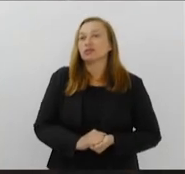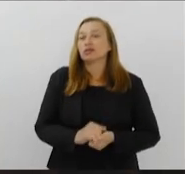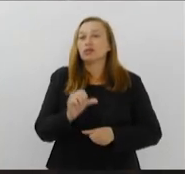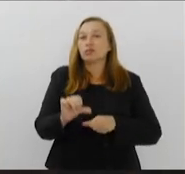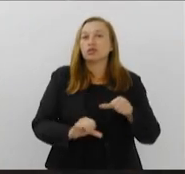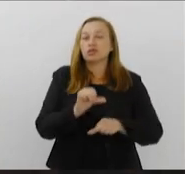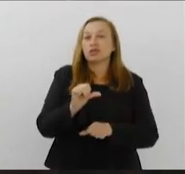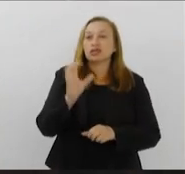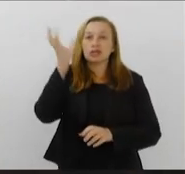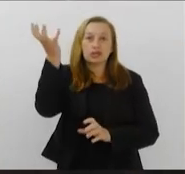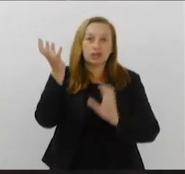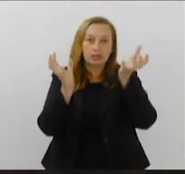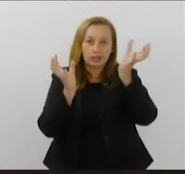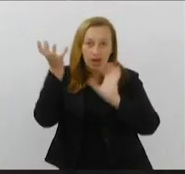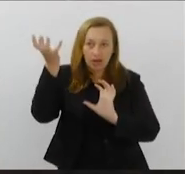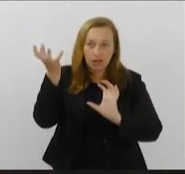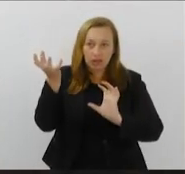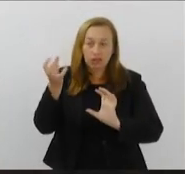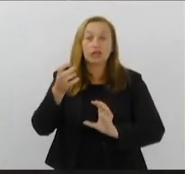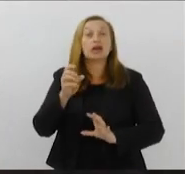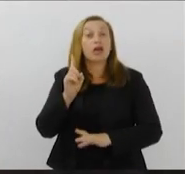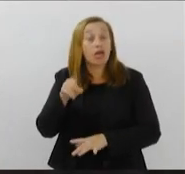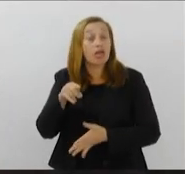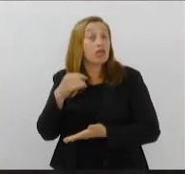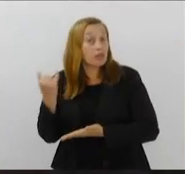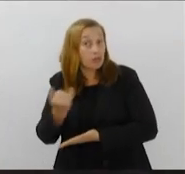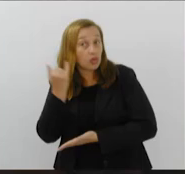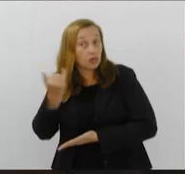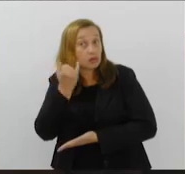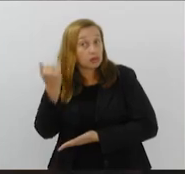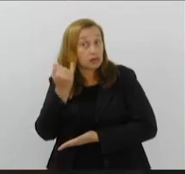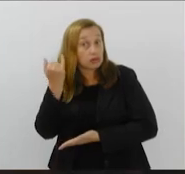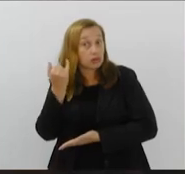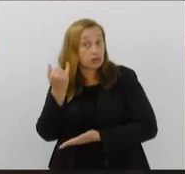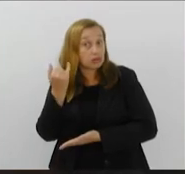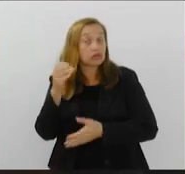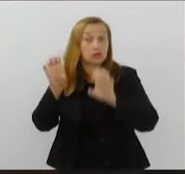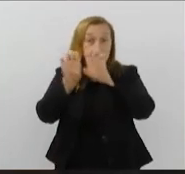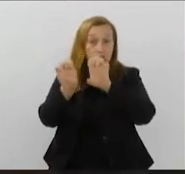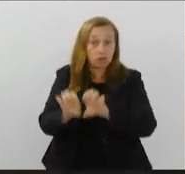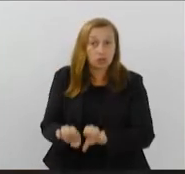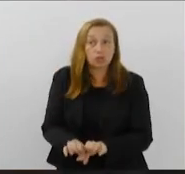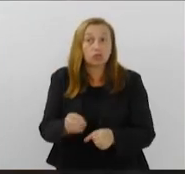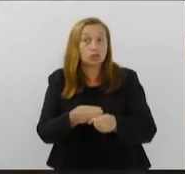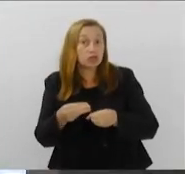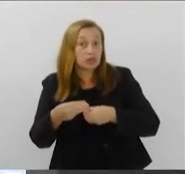mudanças climáticas, isso é importante nas estruturas municipais.